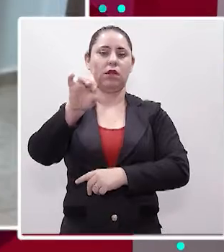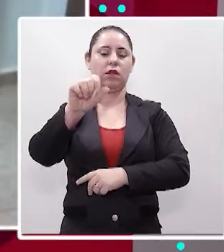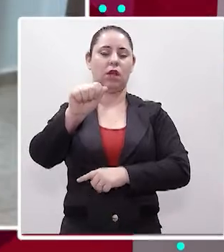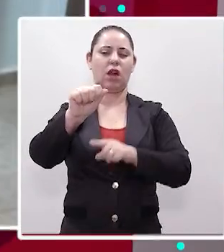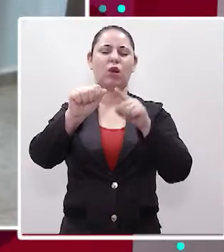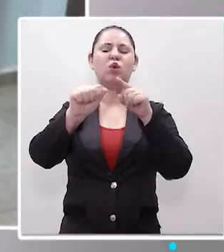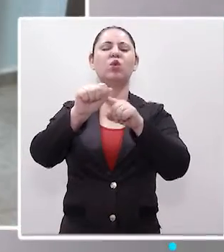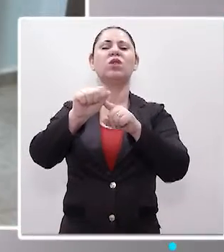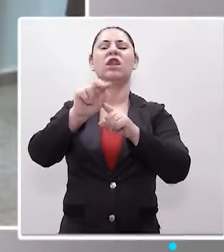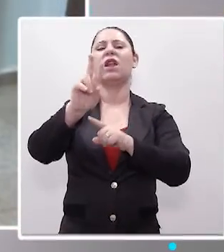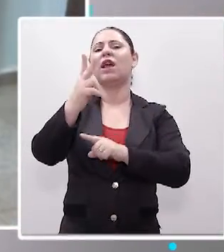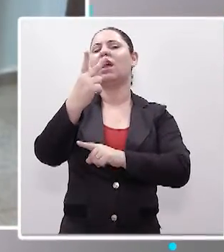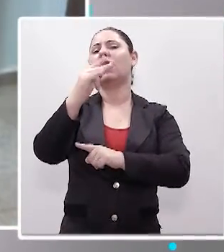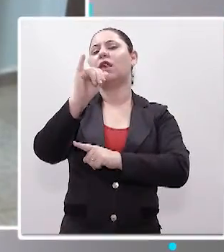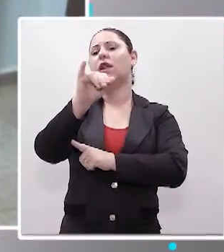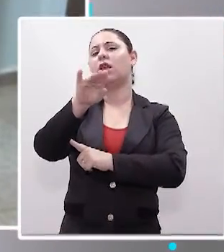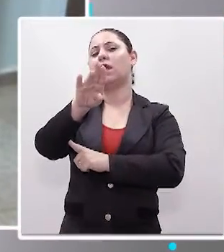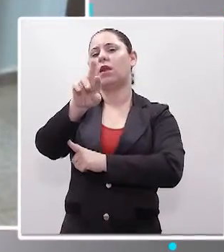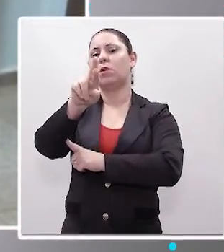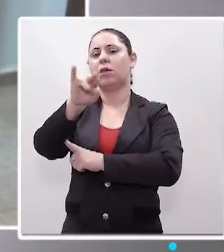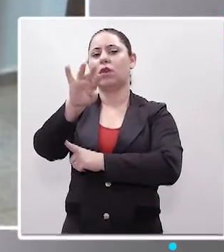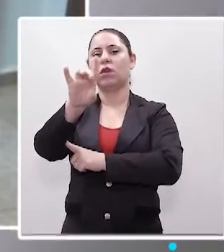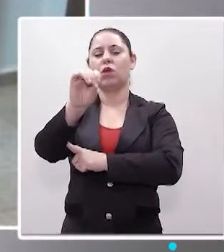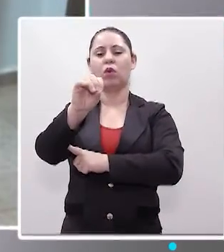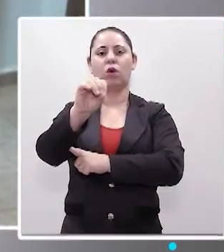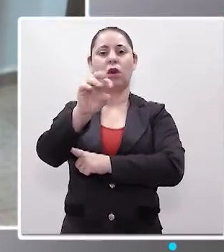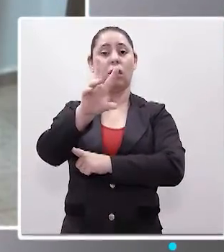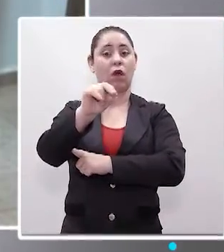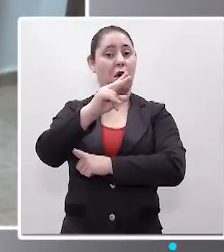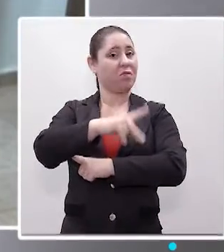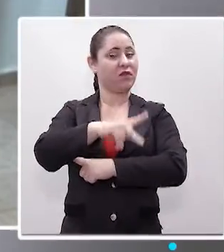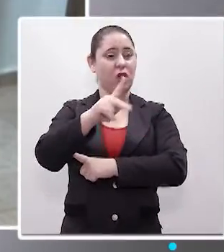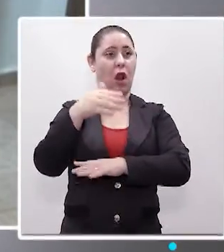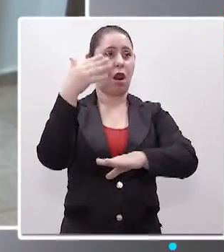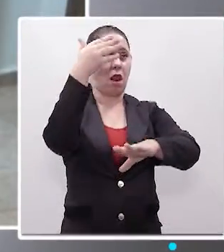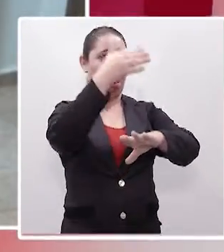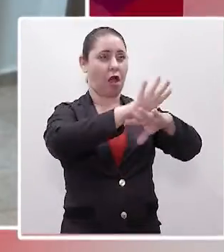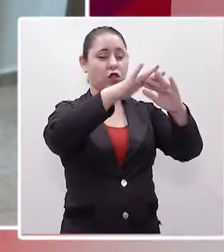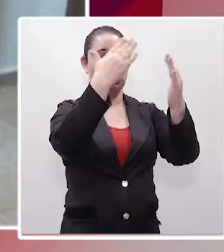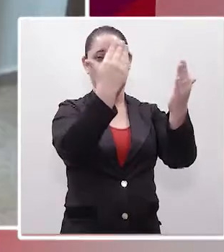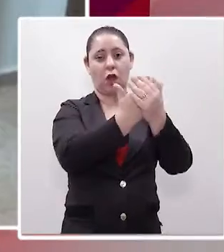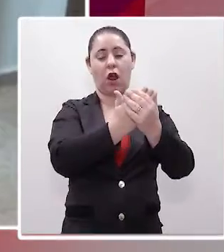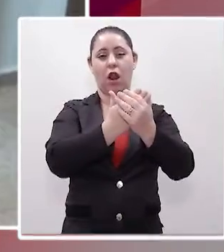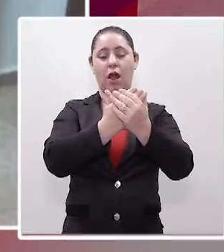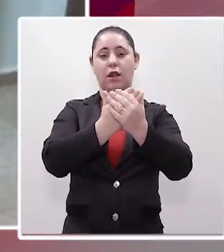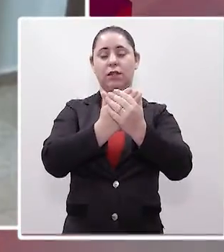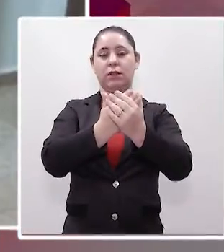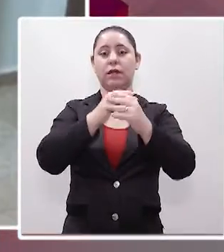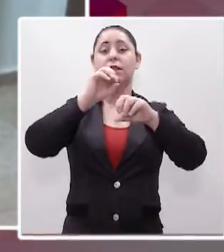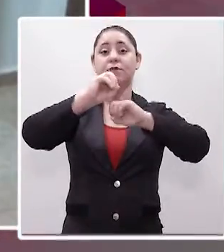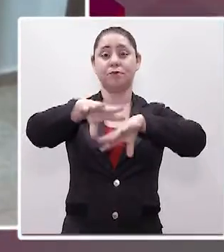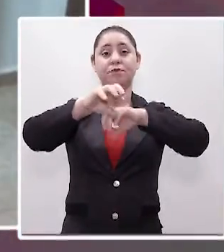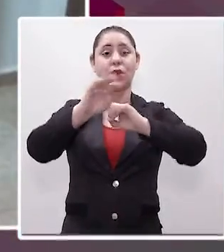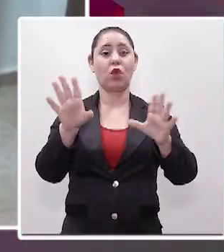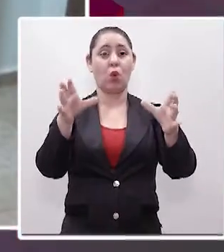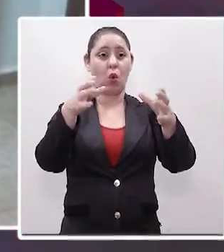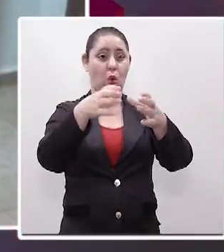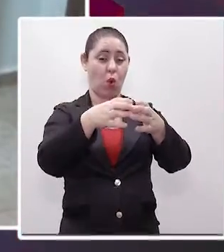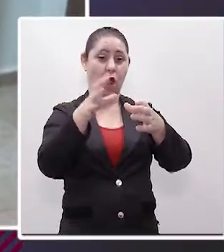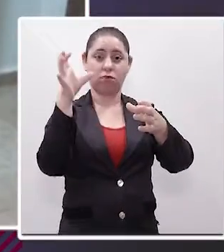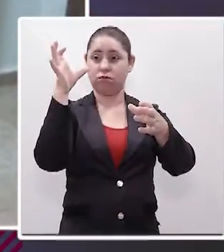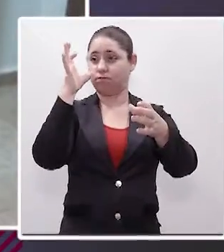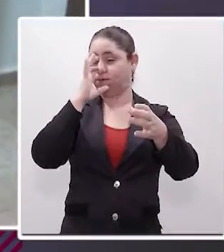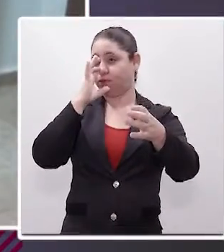sem volta, né? Mas o híbrido, né, não é o professor lá na escola dando aula para um grupo